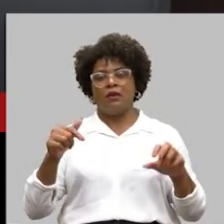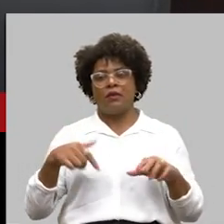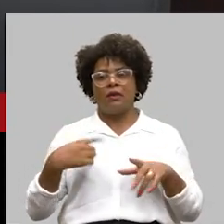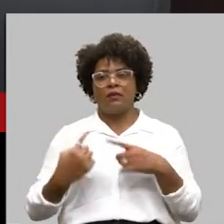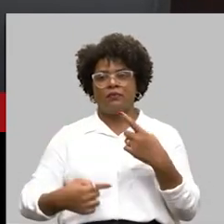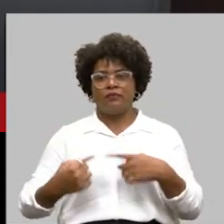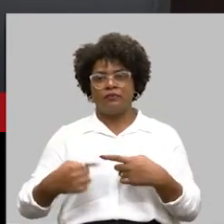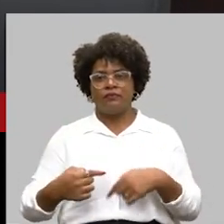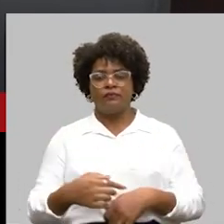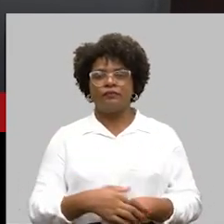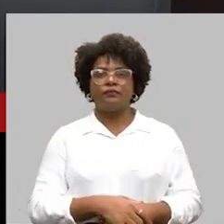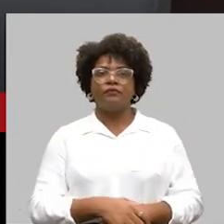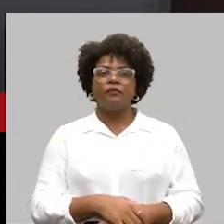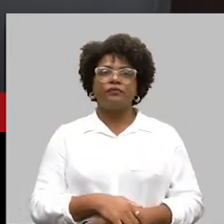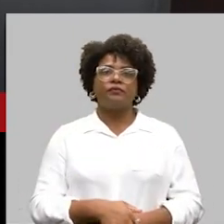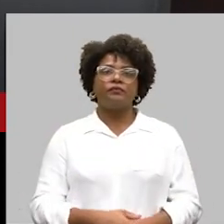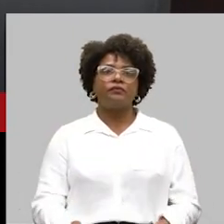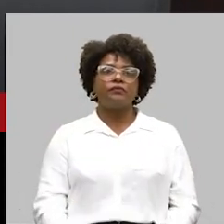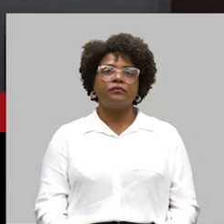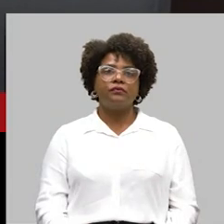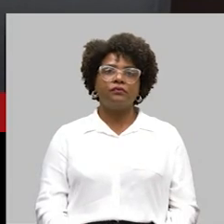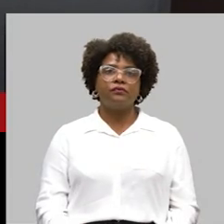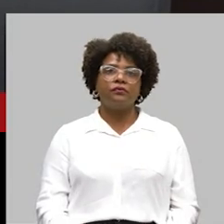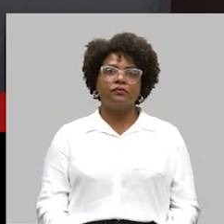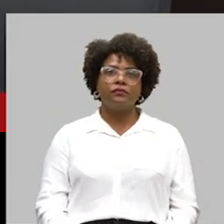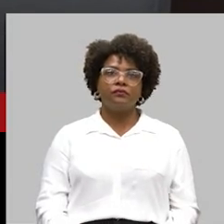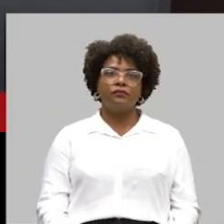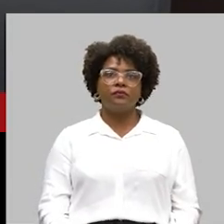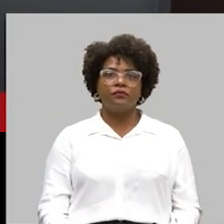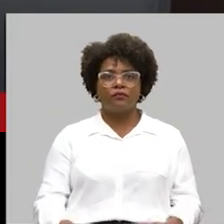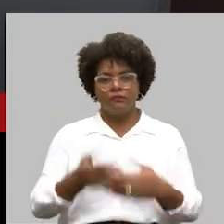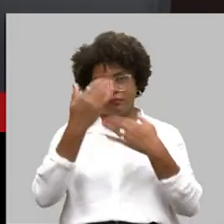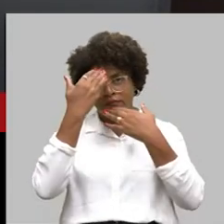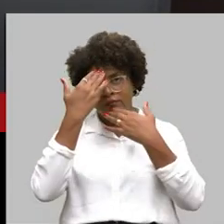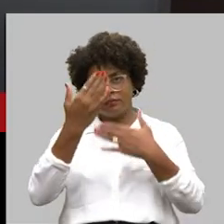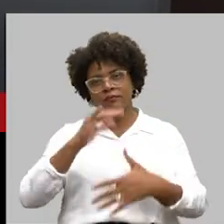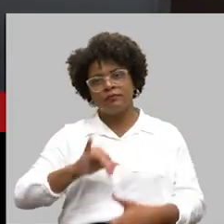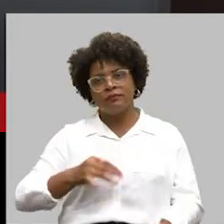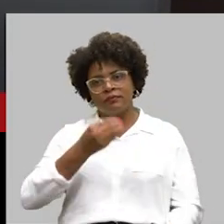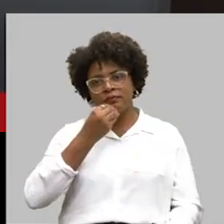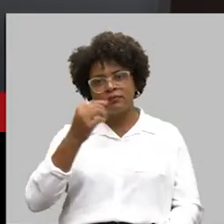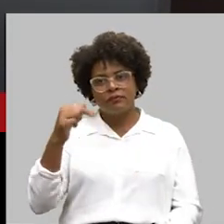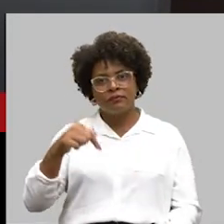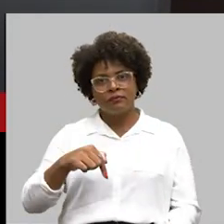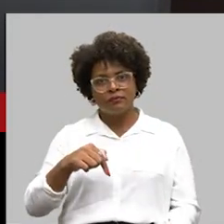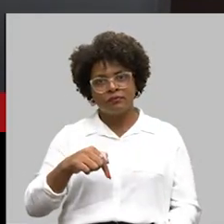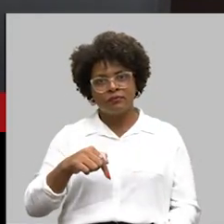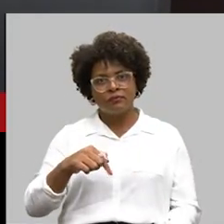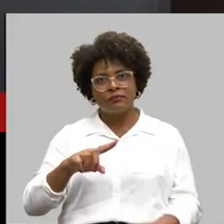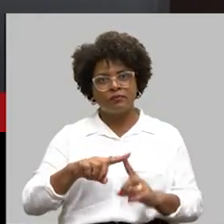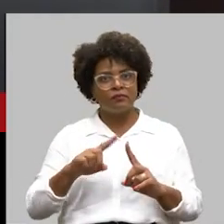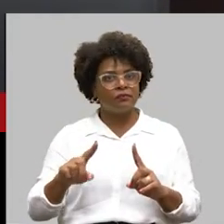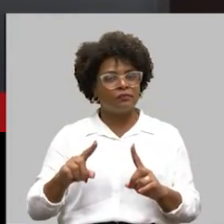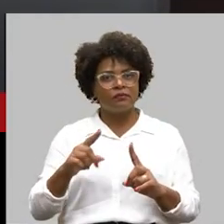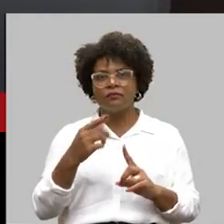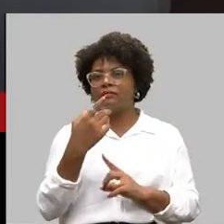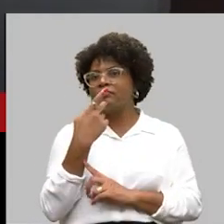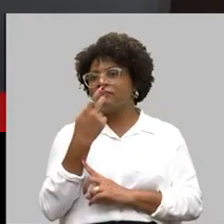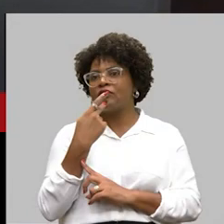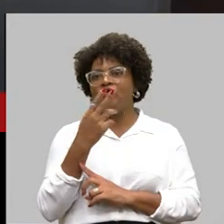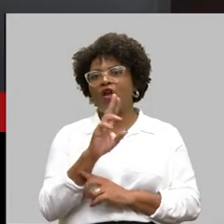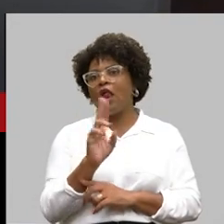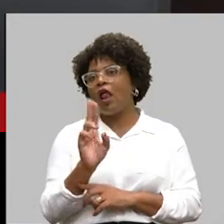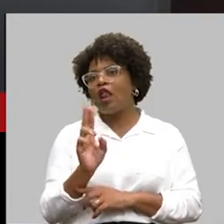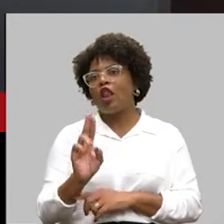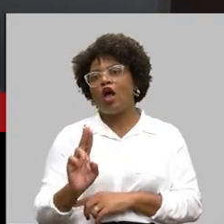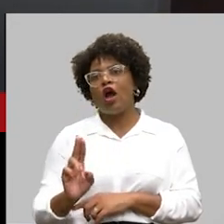aqui eh agradecer muito a oportunidade de est aqui mas não vou est citando o nome né